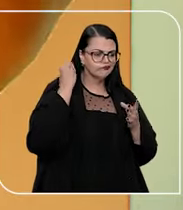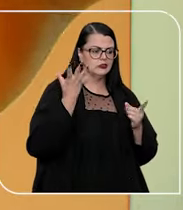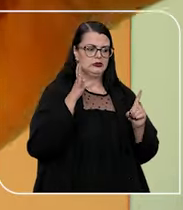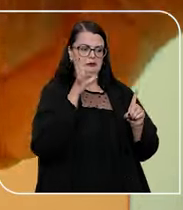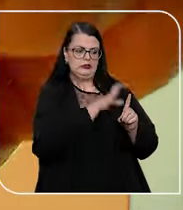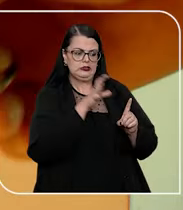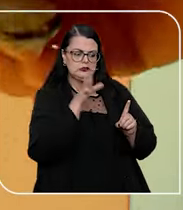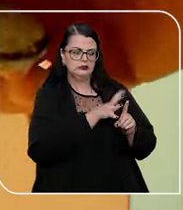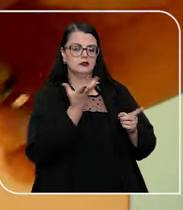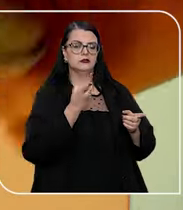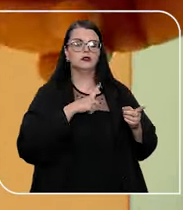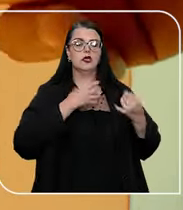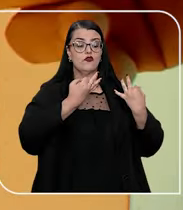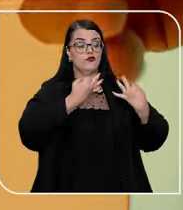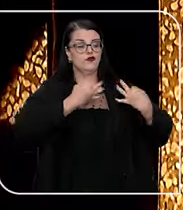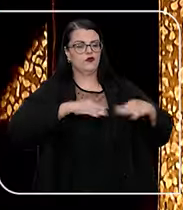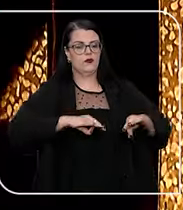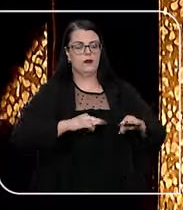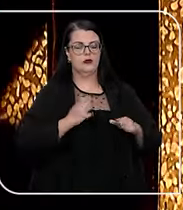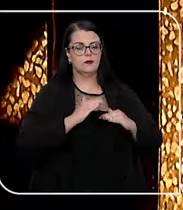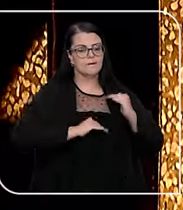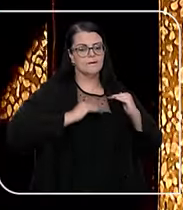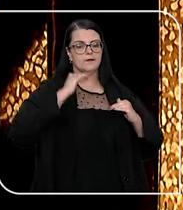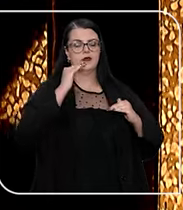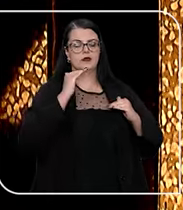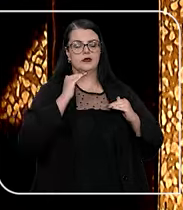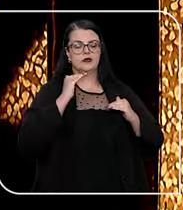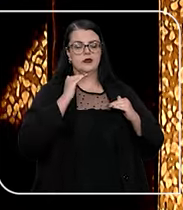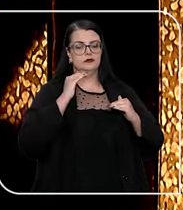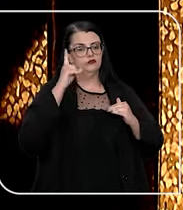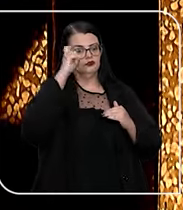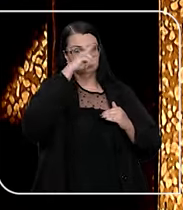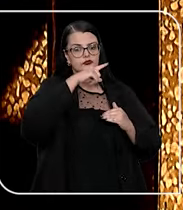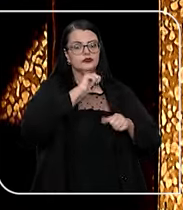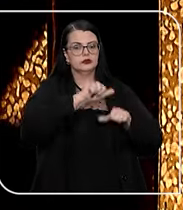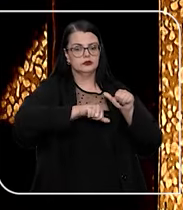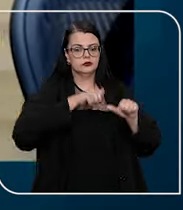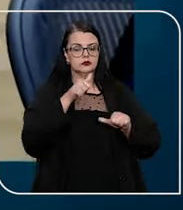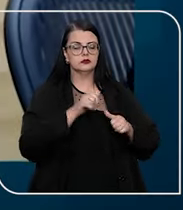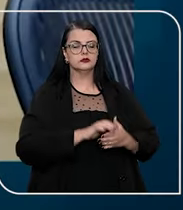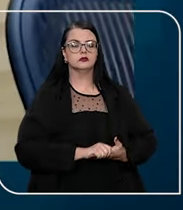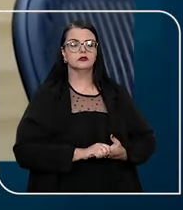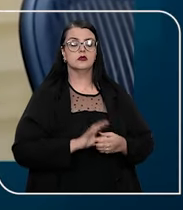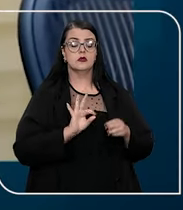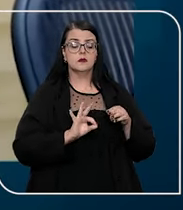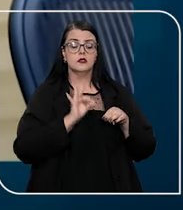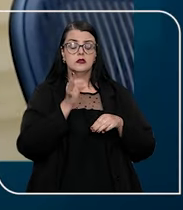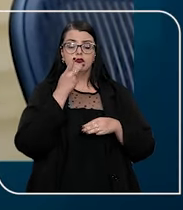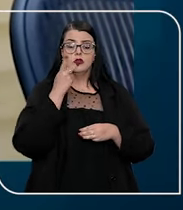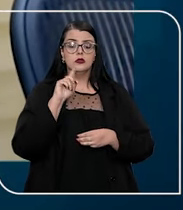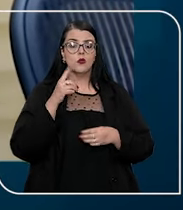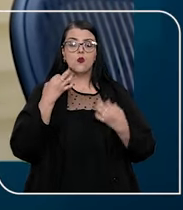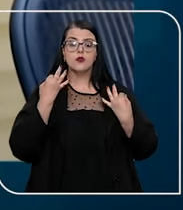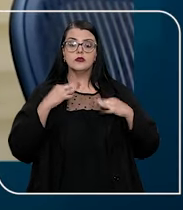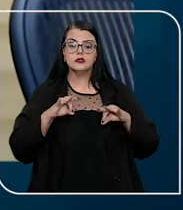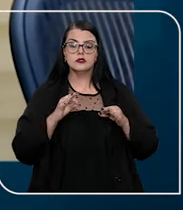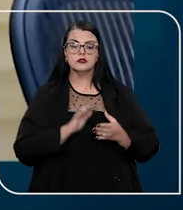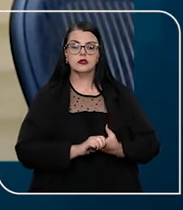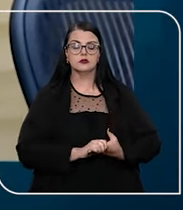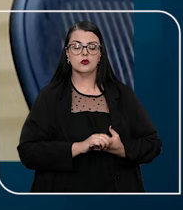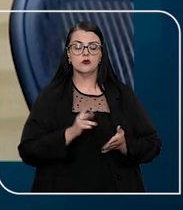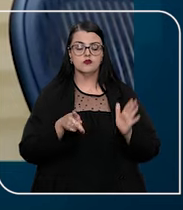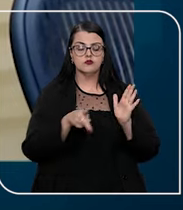nesse momento já há um nível de formalidade maior que é mais difícil de contornar o ministro ressaltou que é incorreto